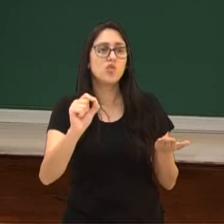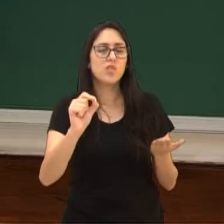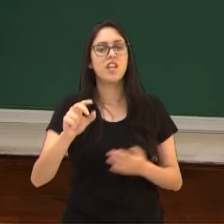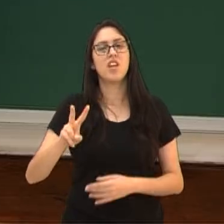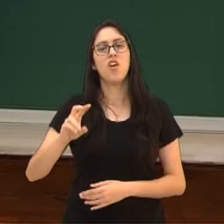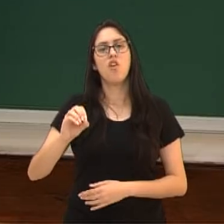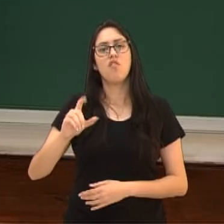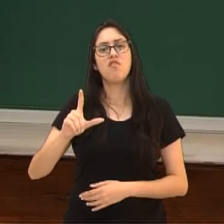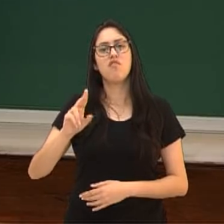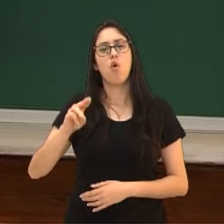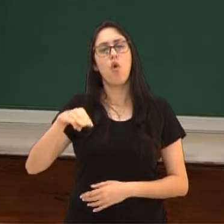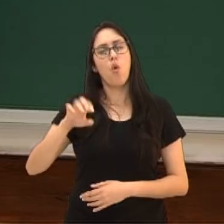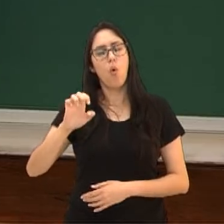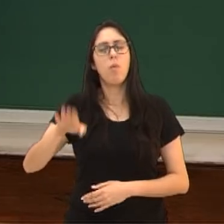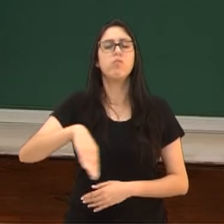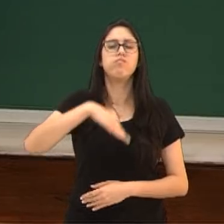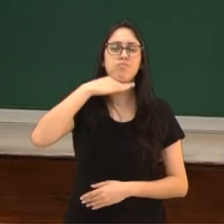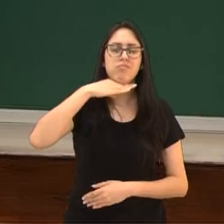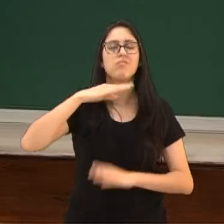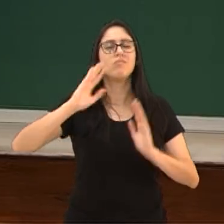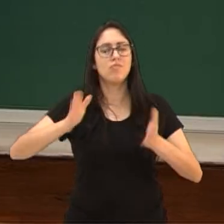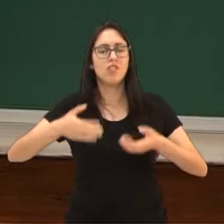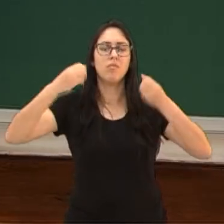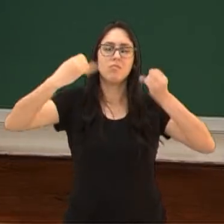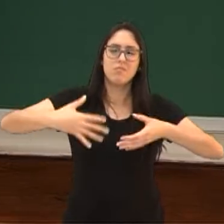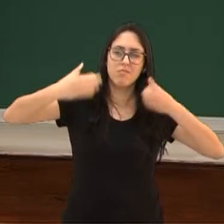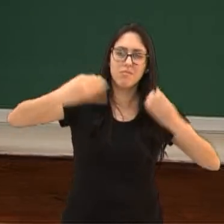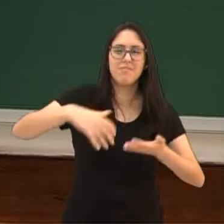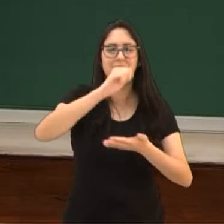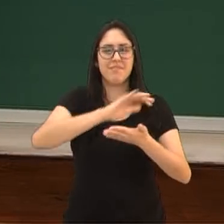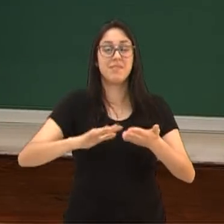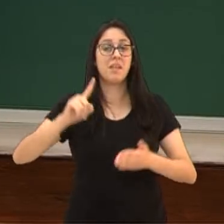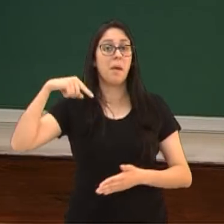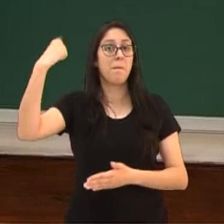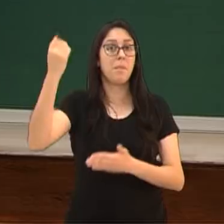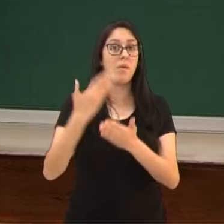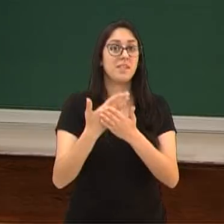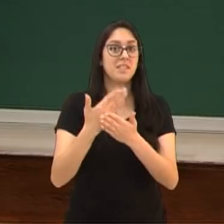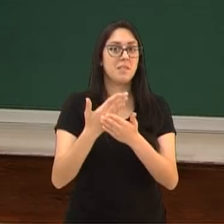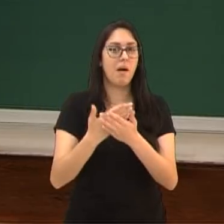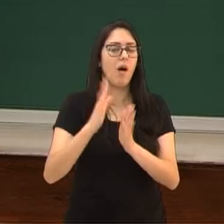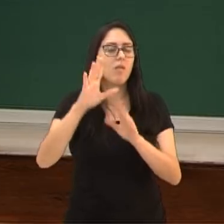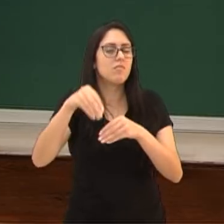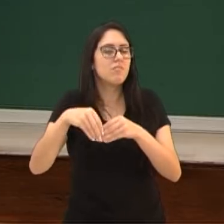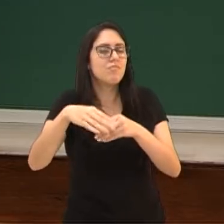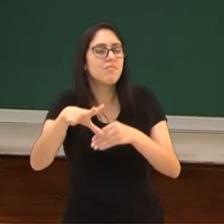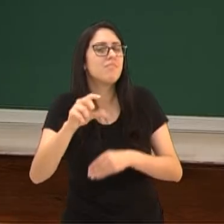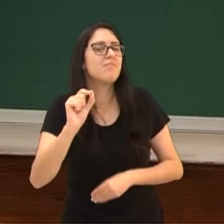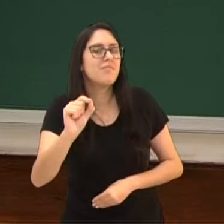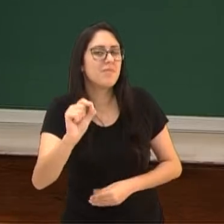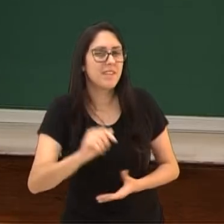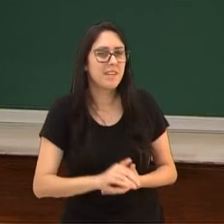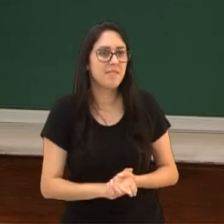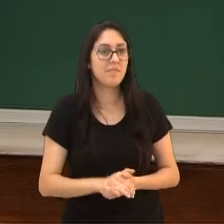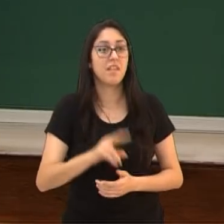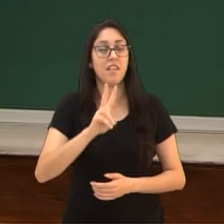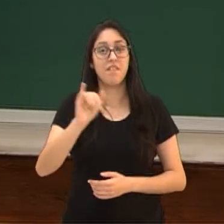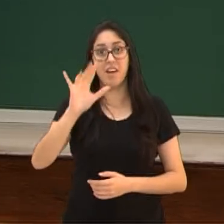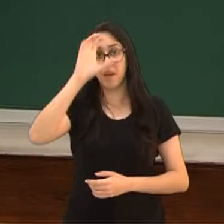sólidos geométricos com alguns exemplos e alguns exercícios. E na próxima aula, um spoiler. O que nós vamos trabalhar? Medidas